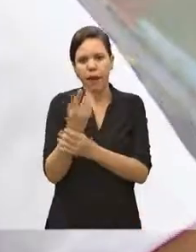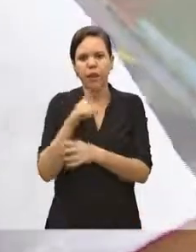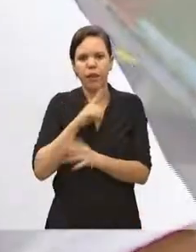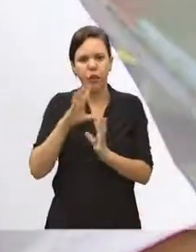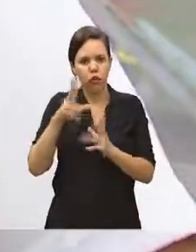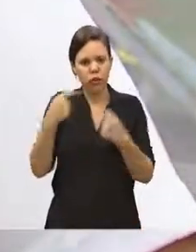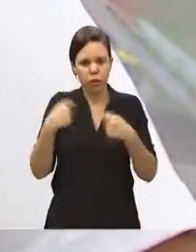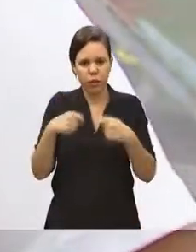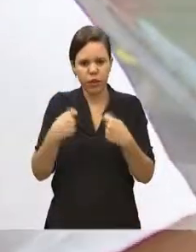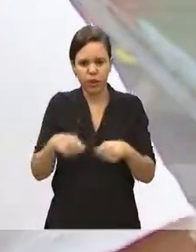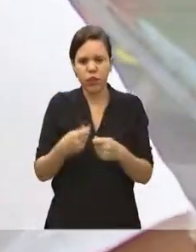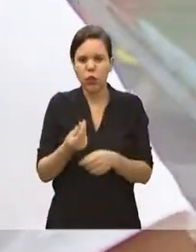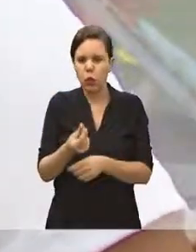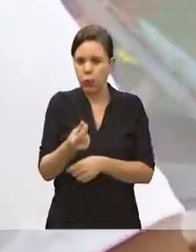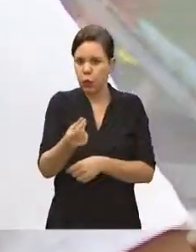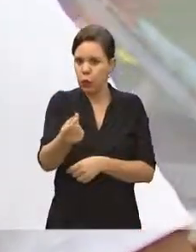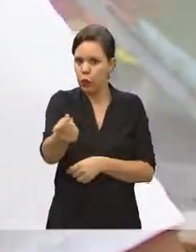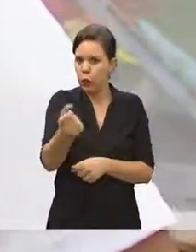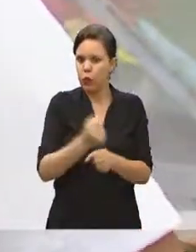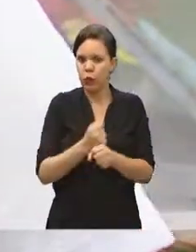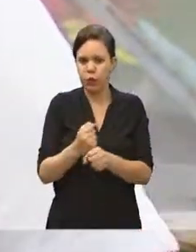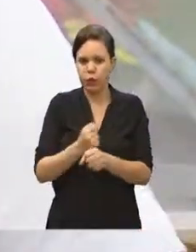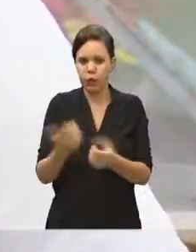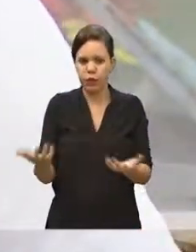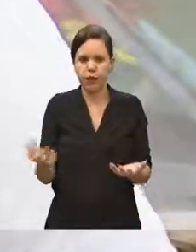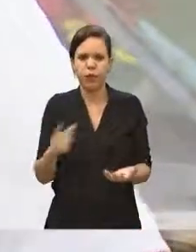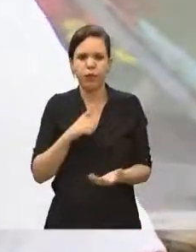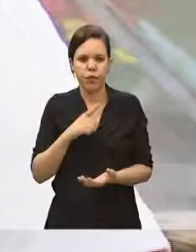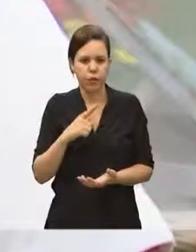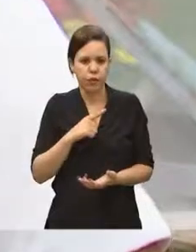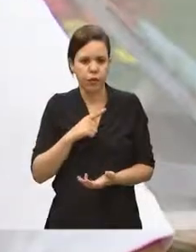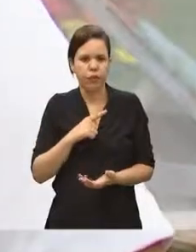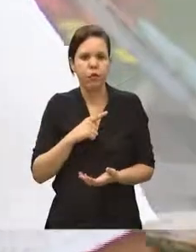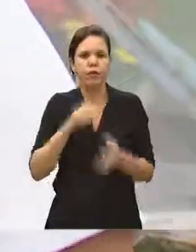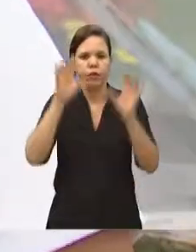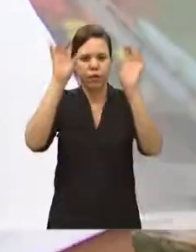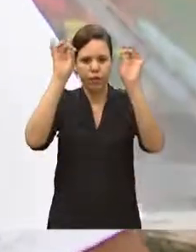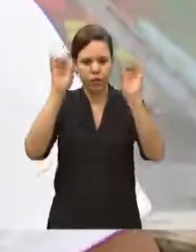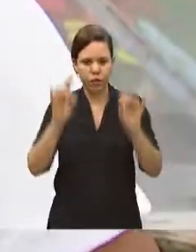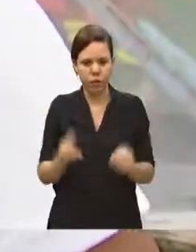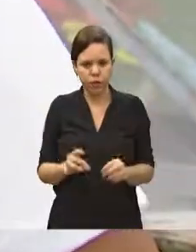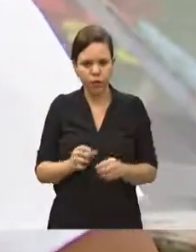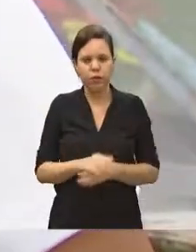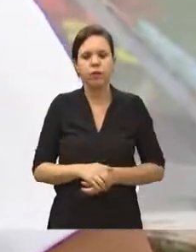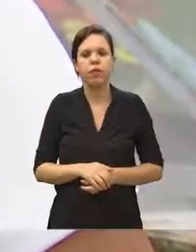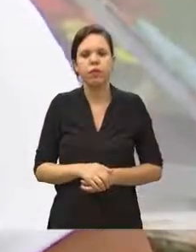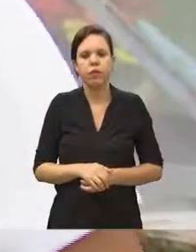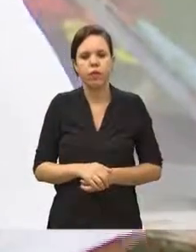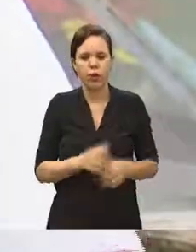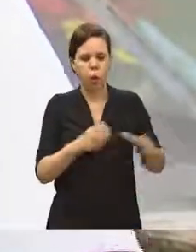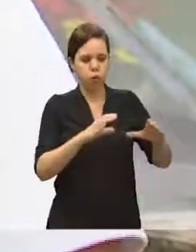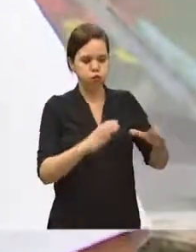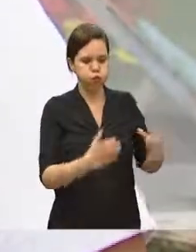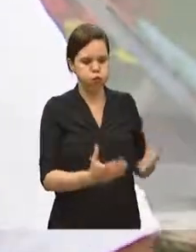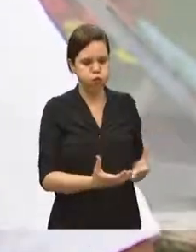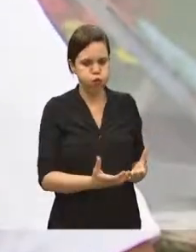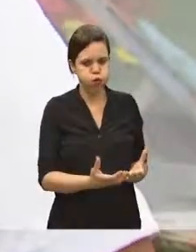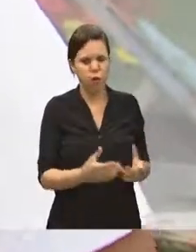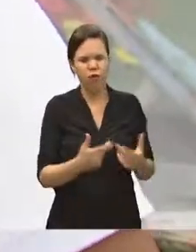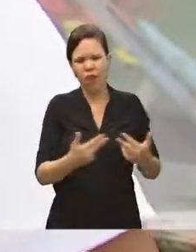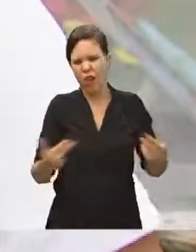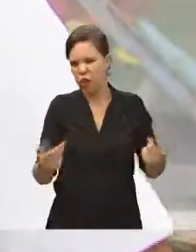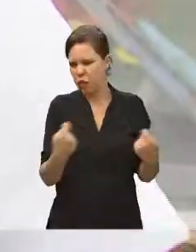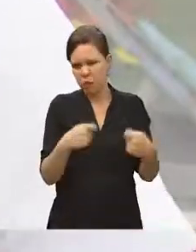vai durar anos, você vai ter uma planta muito decorativa porque vai dispensar o vaso, o